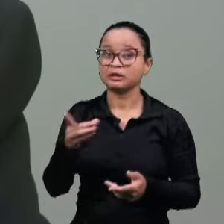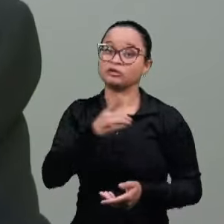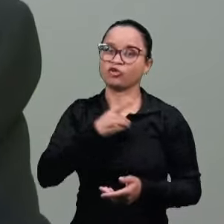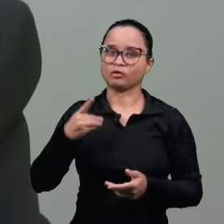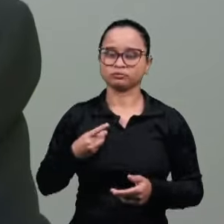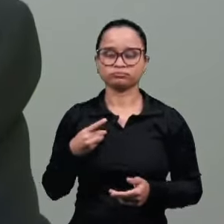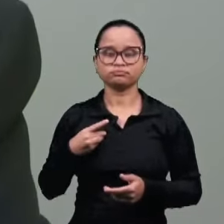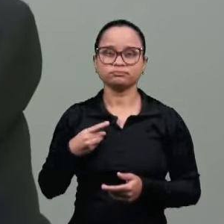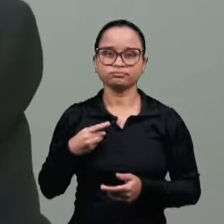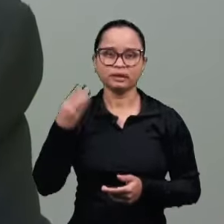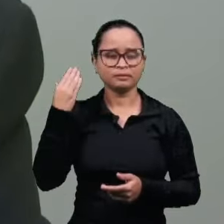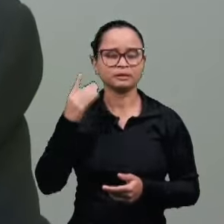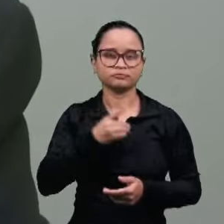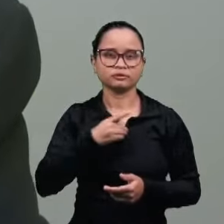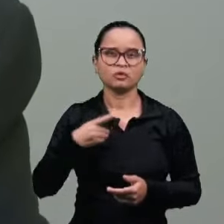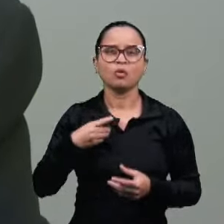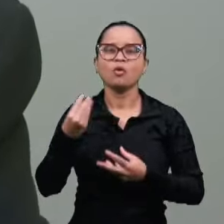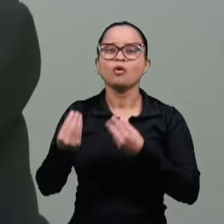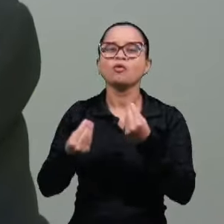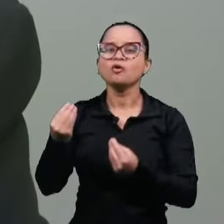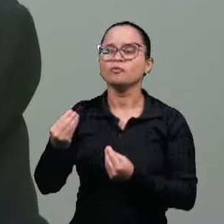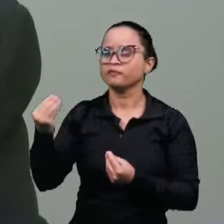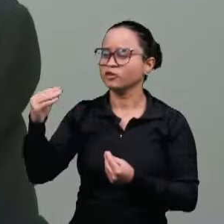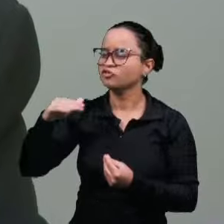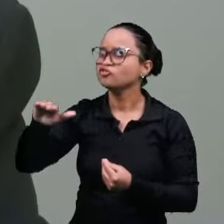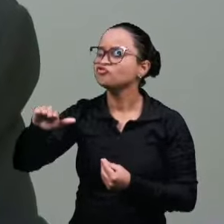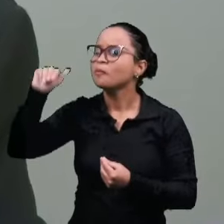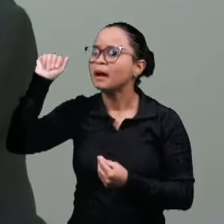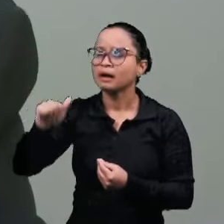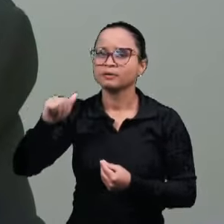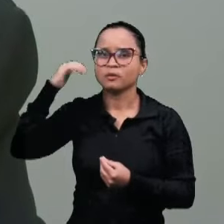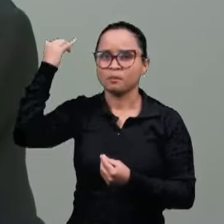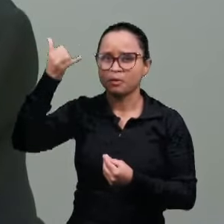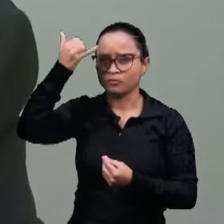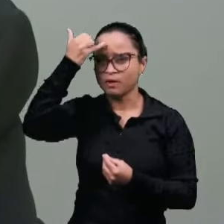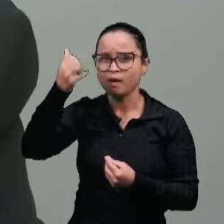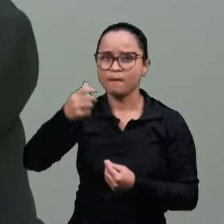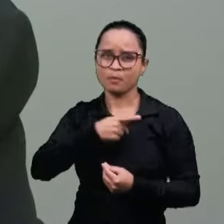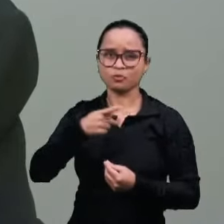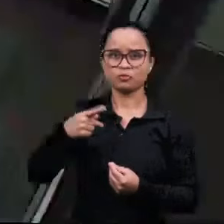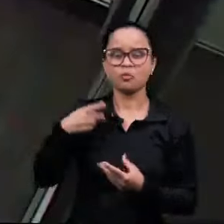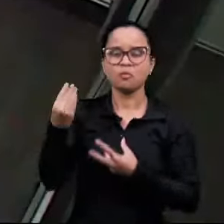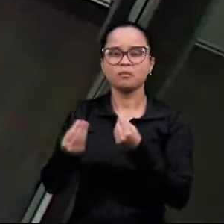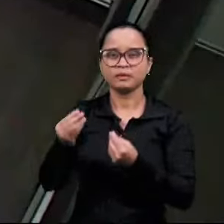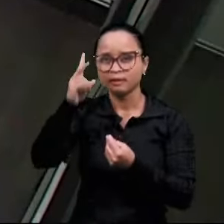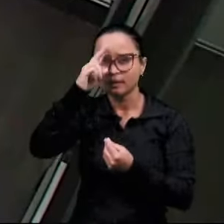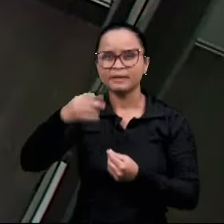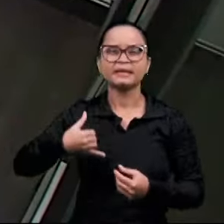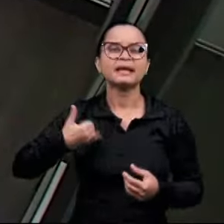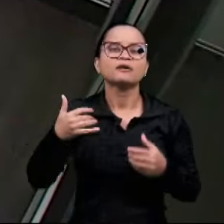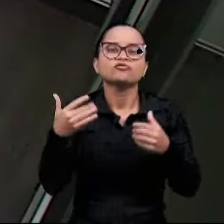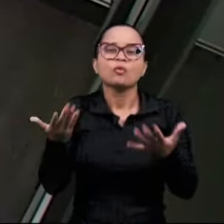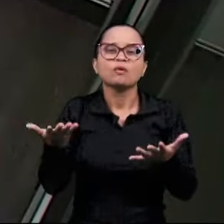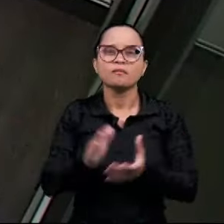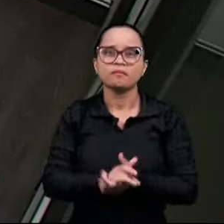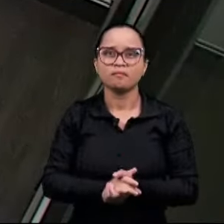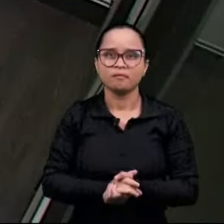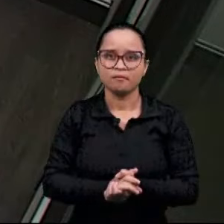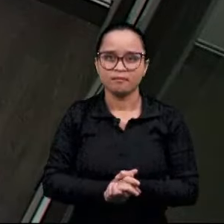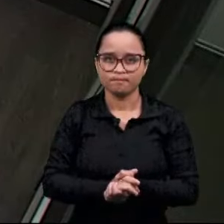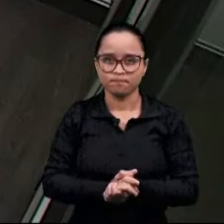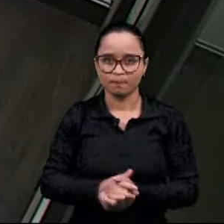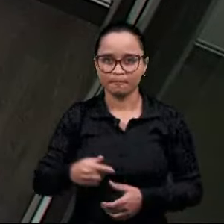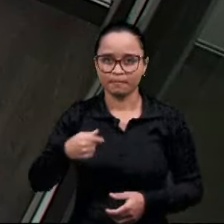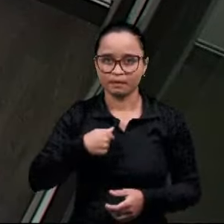foi a ordenação? Quantos anos? O senhor se lembra bem? Lembro. Eu tenho